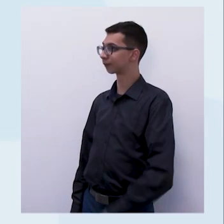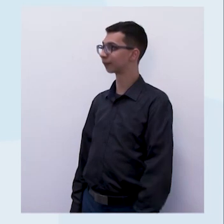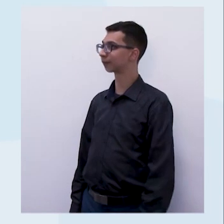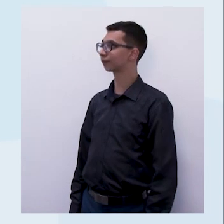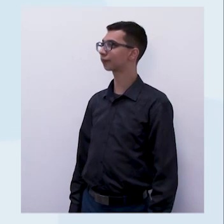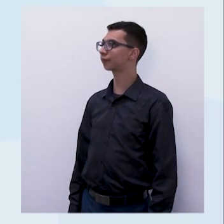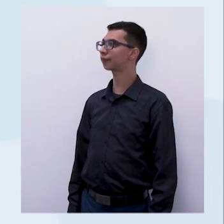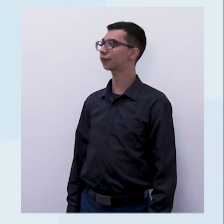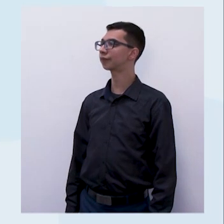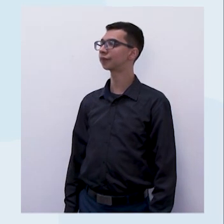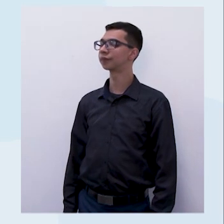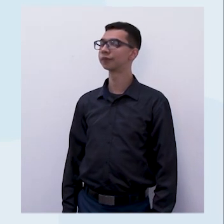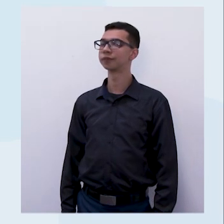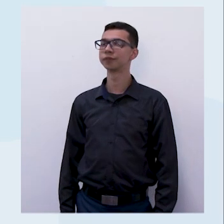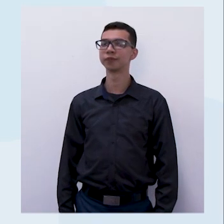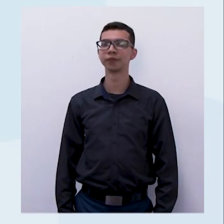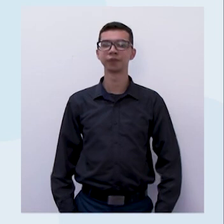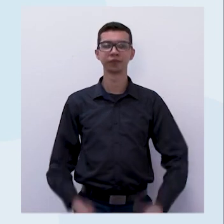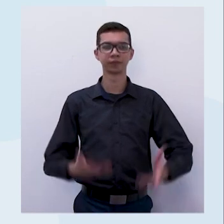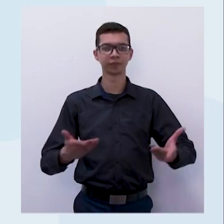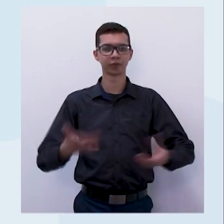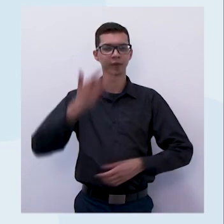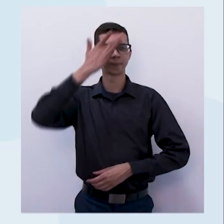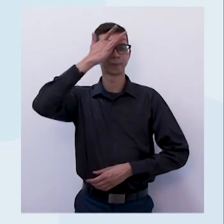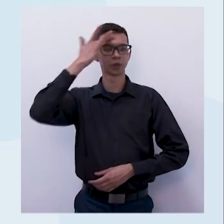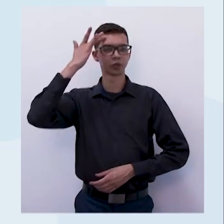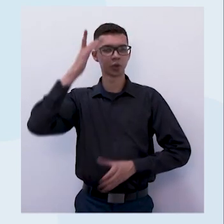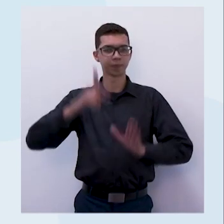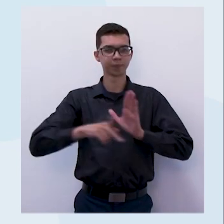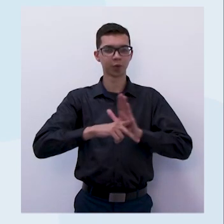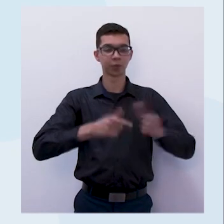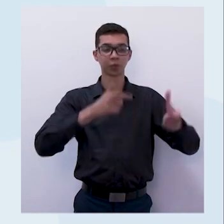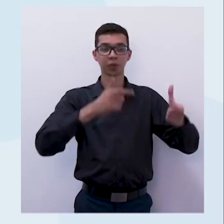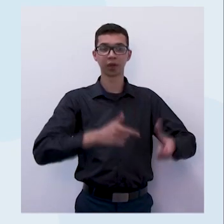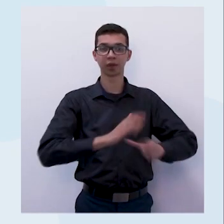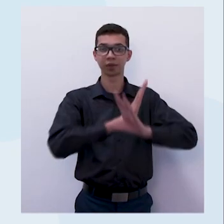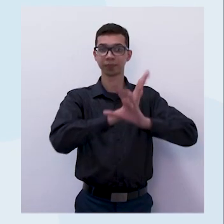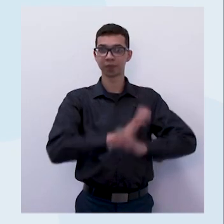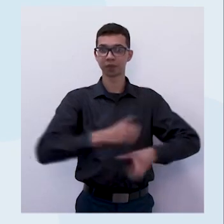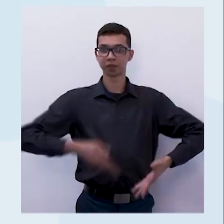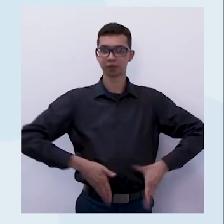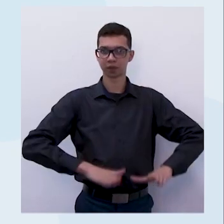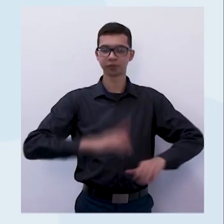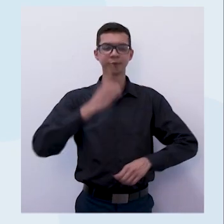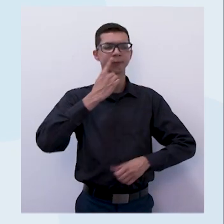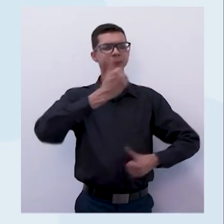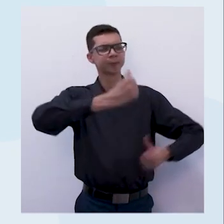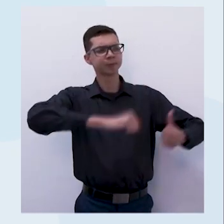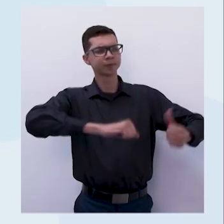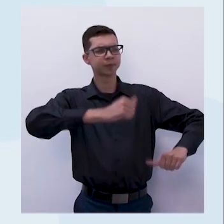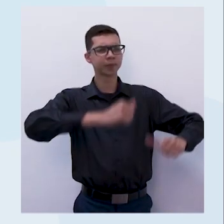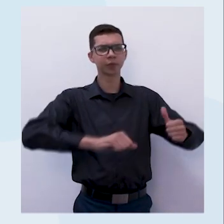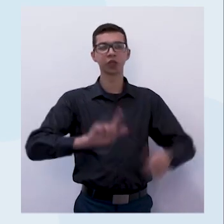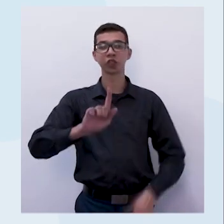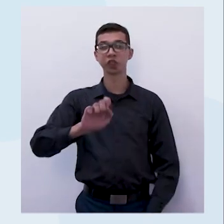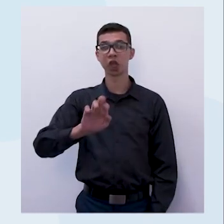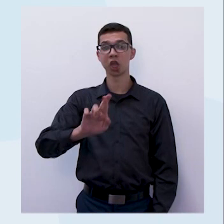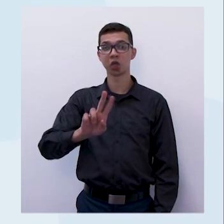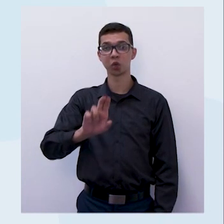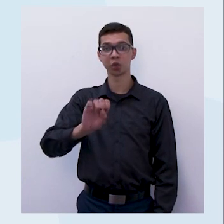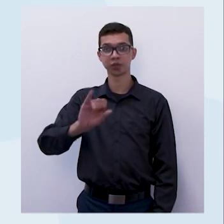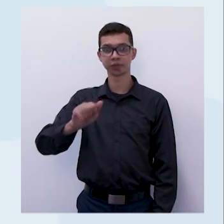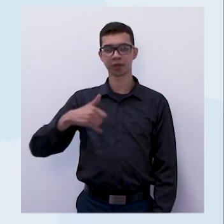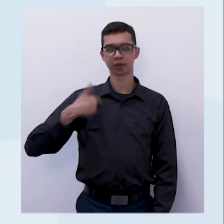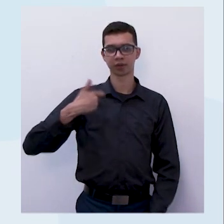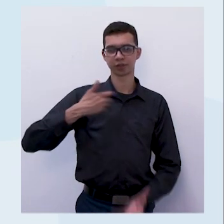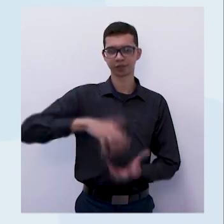Então, gente, quando um espartano nasce, ele já é examinado por membros da Gerúsia, pelos mais